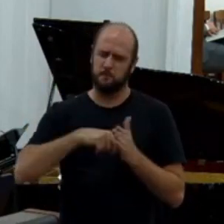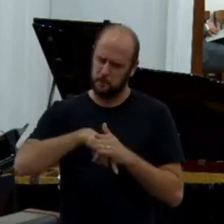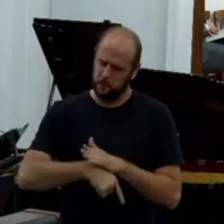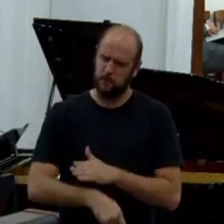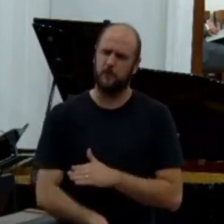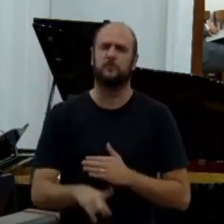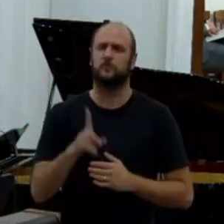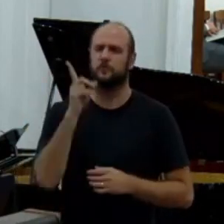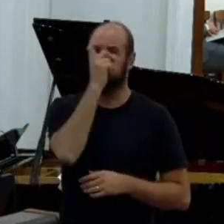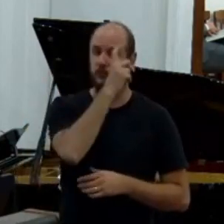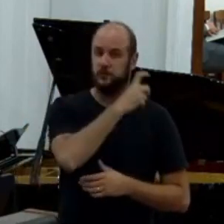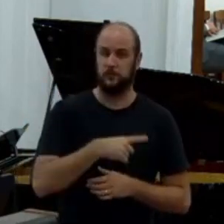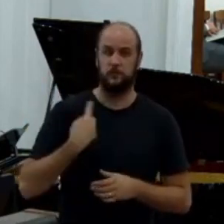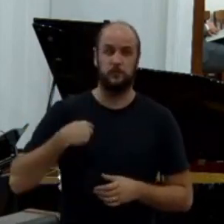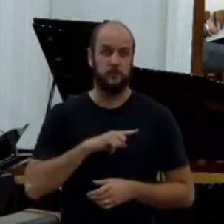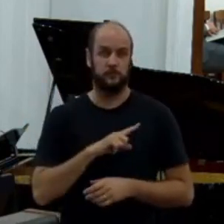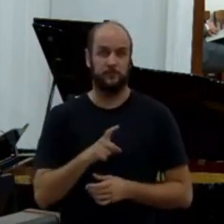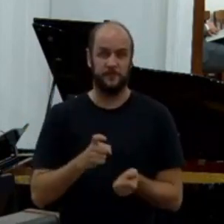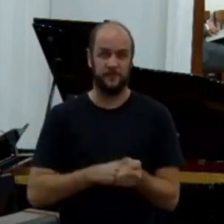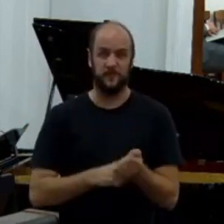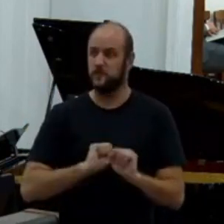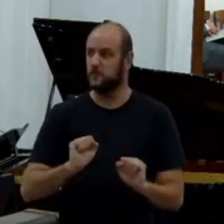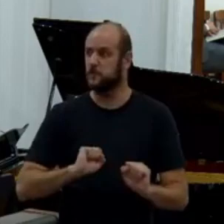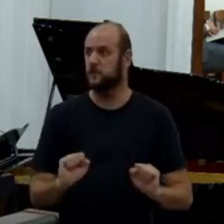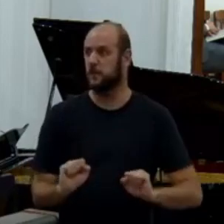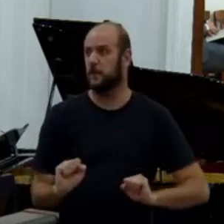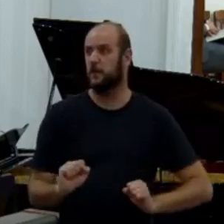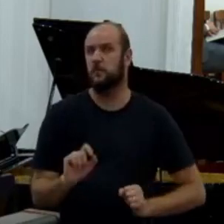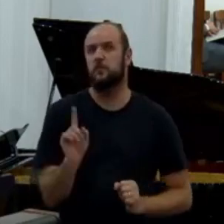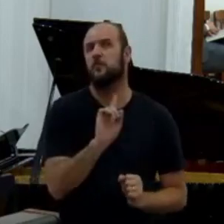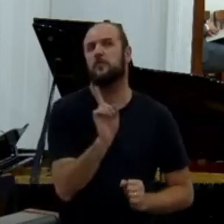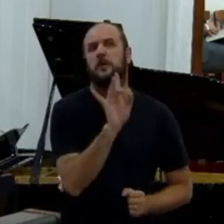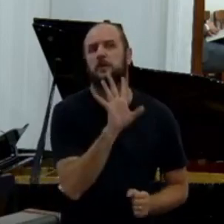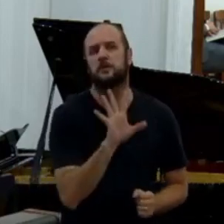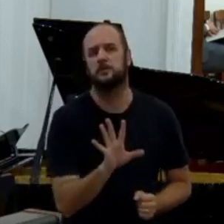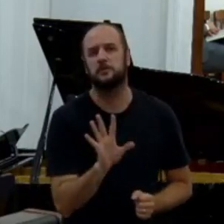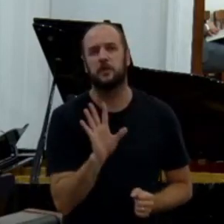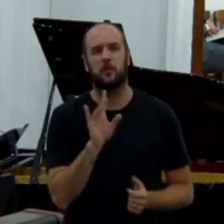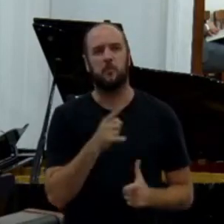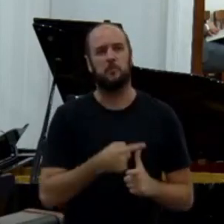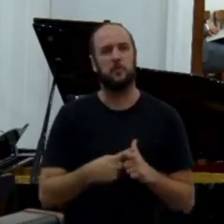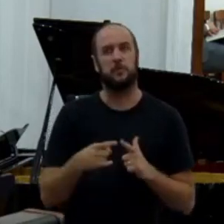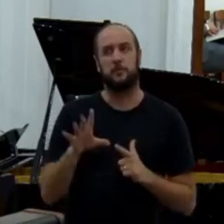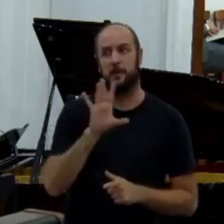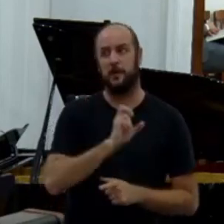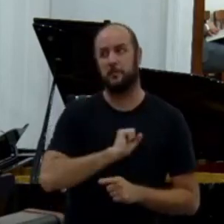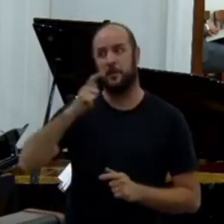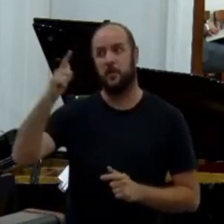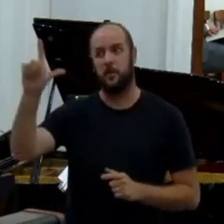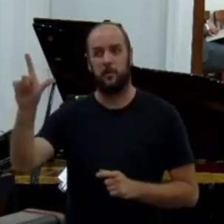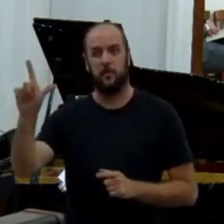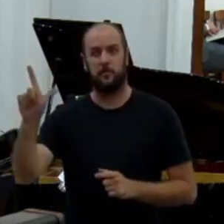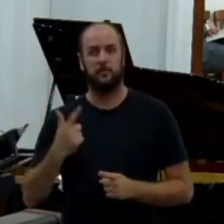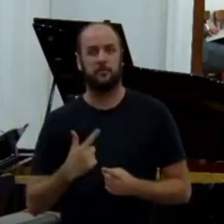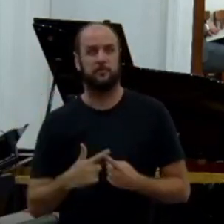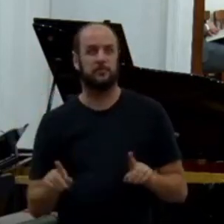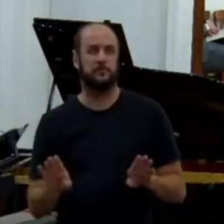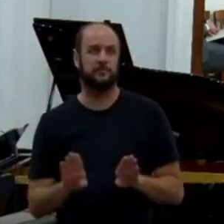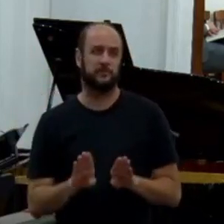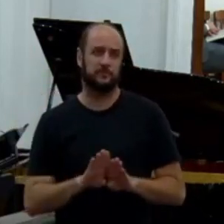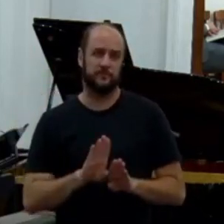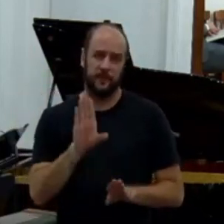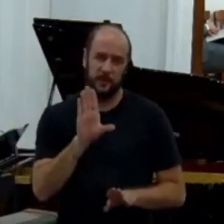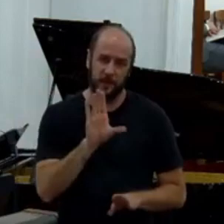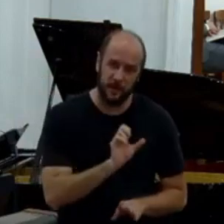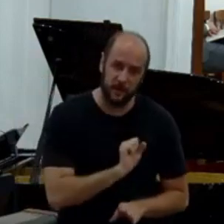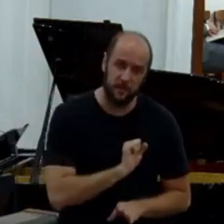verdade. As nossas irritações não são apenas uma falha em amar o próximo, mas também em